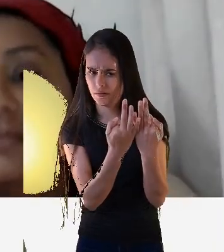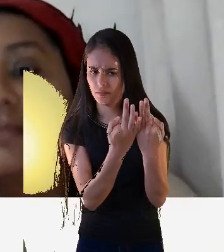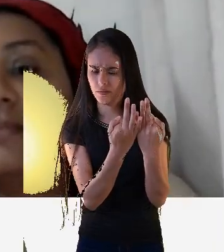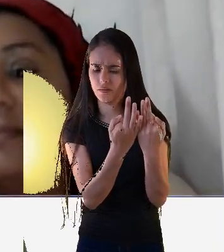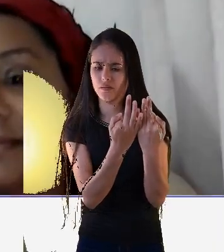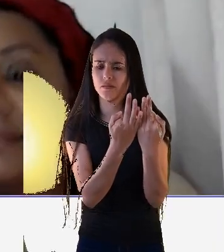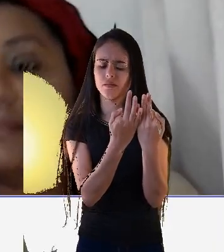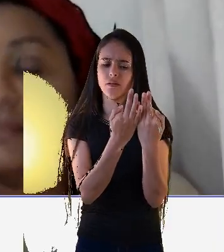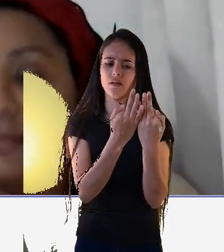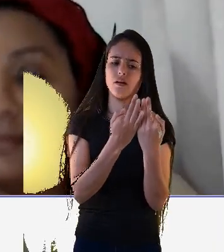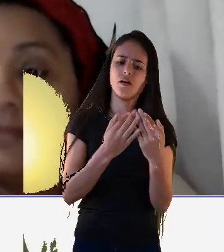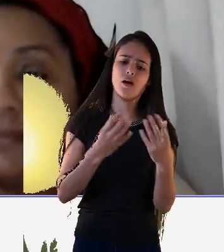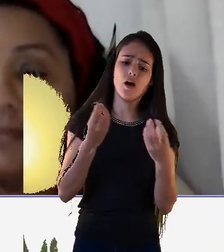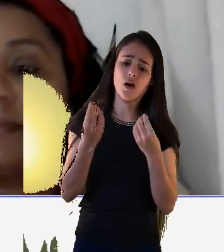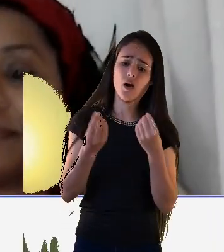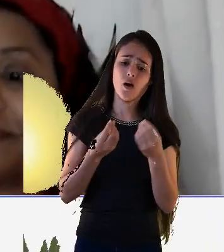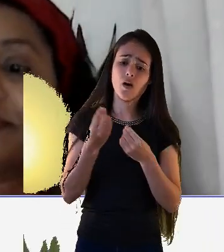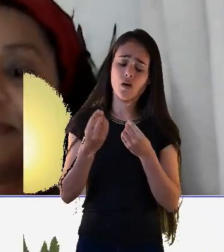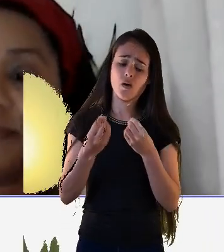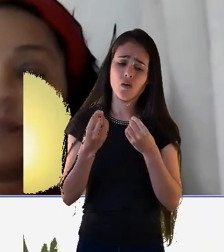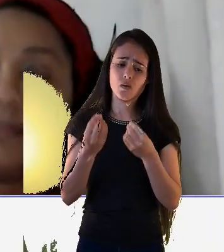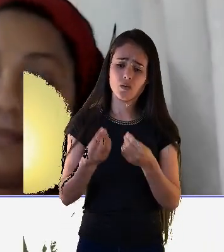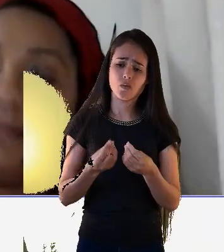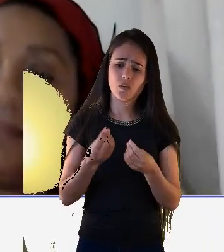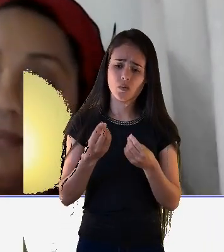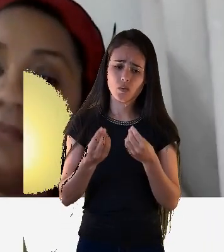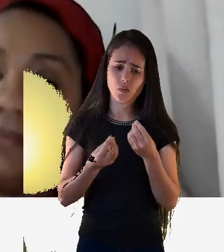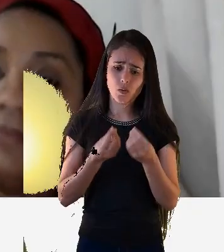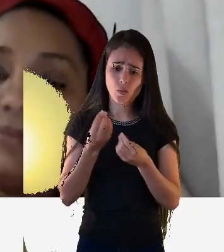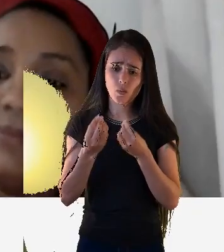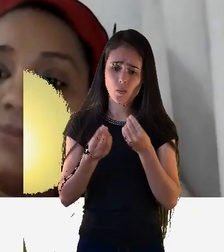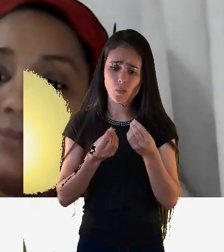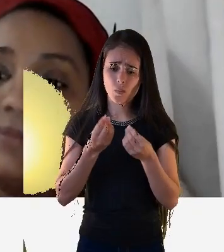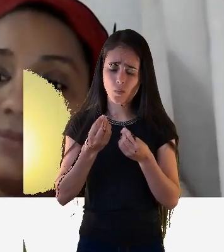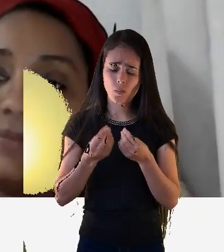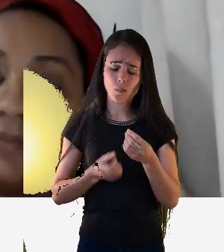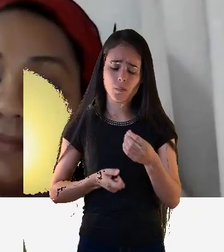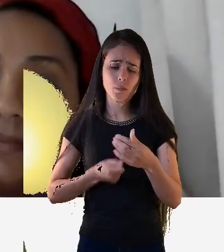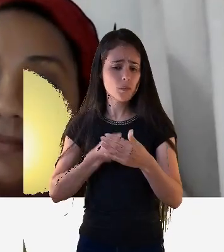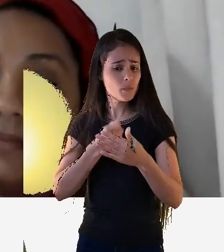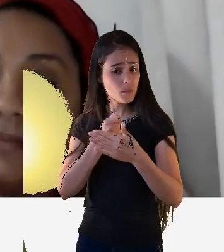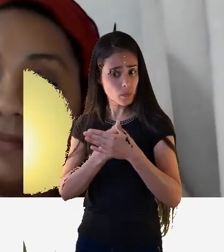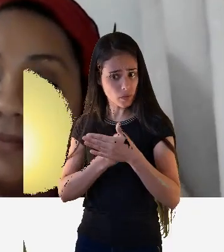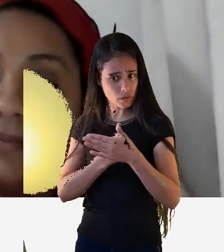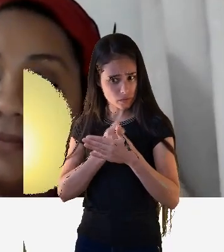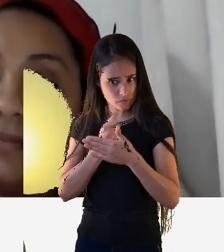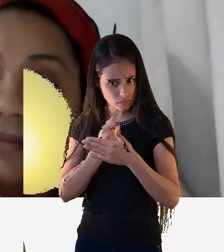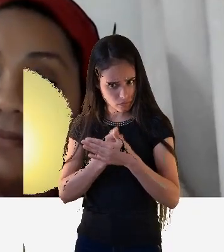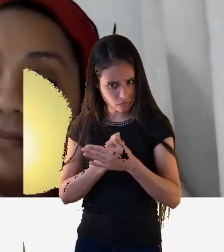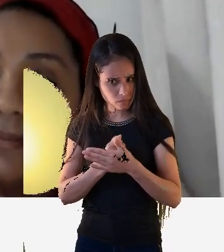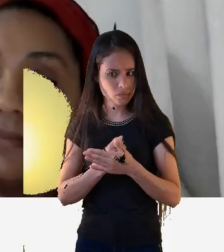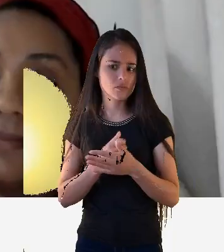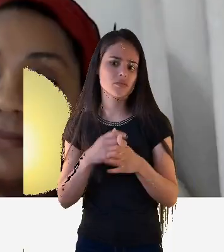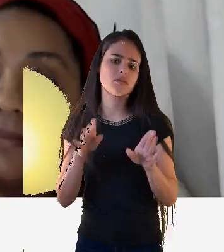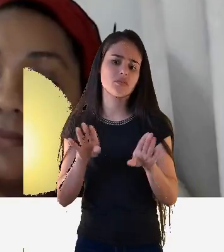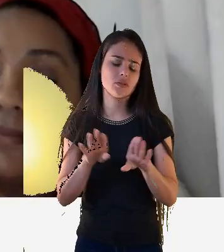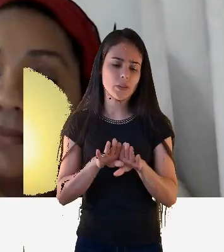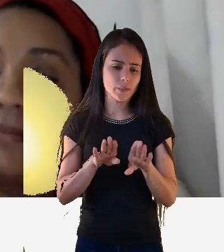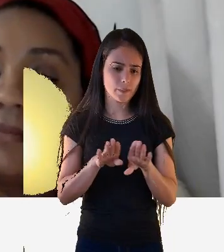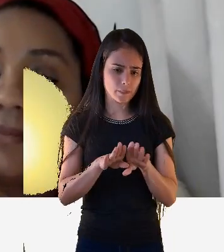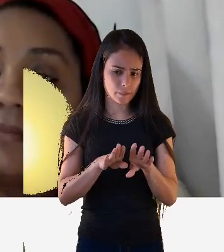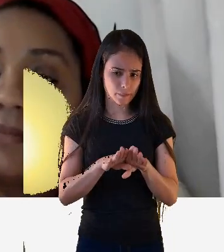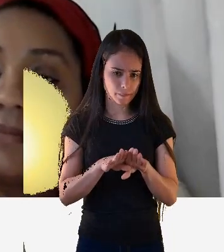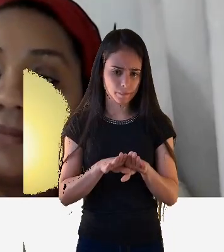da pessoalidade, é a luta das histórias que são negligenciadas, mas que permanecem vivas pela voz de pessoas